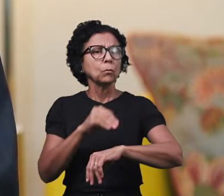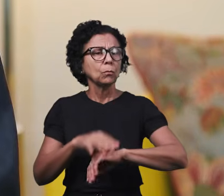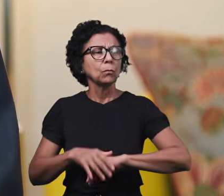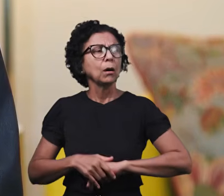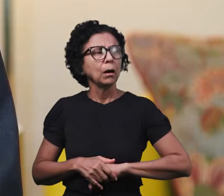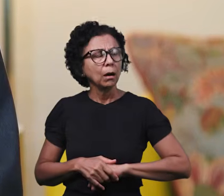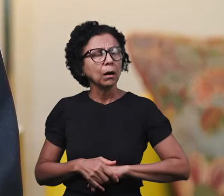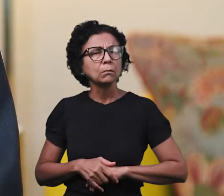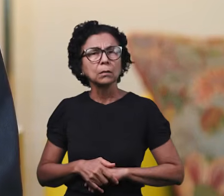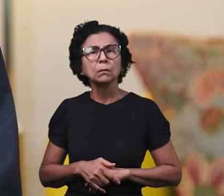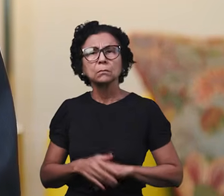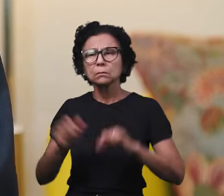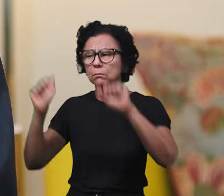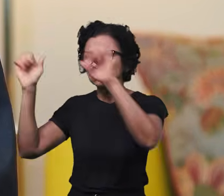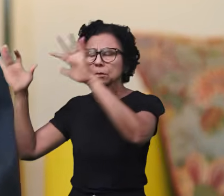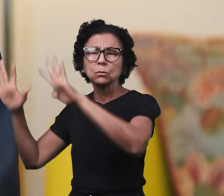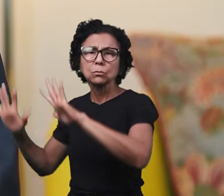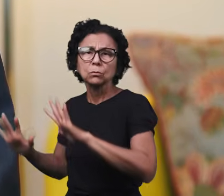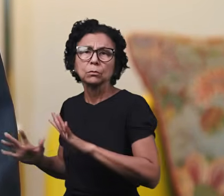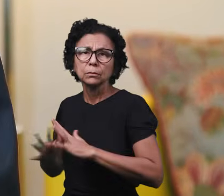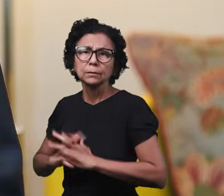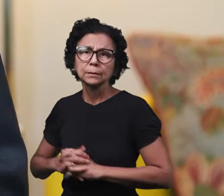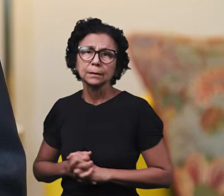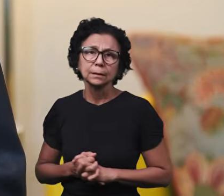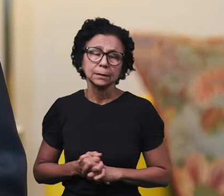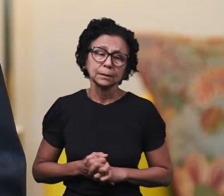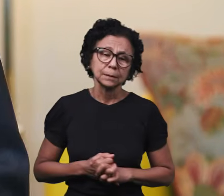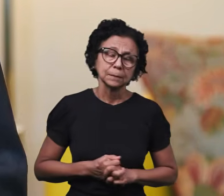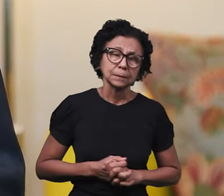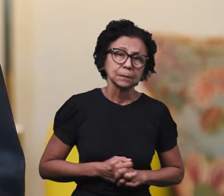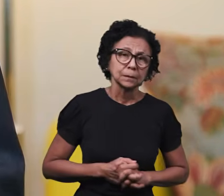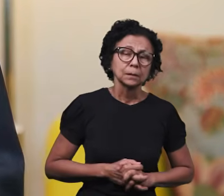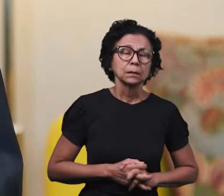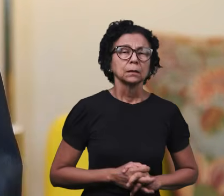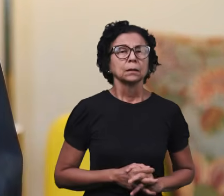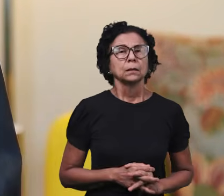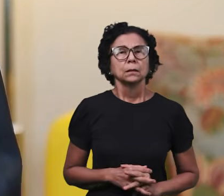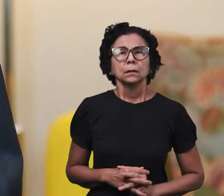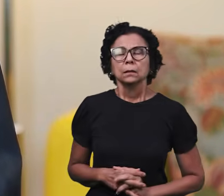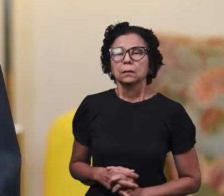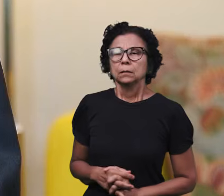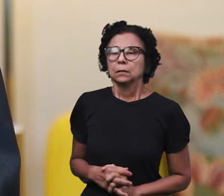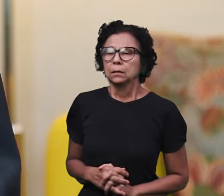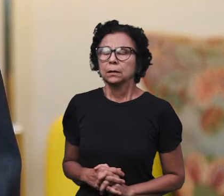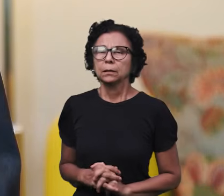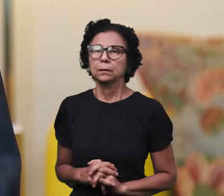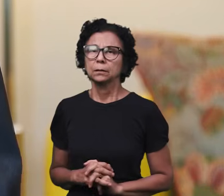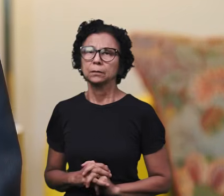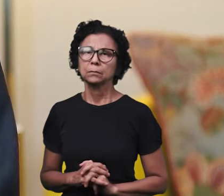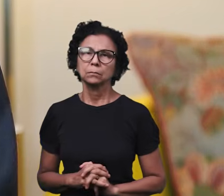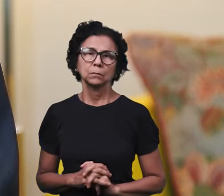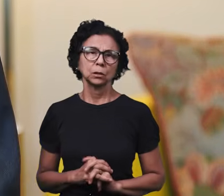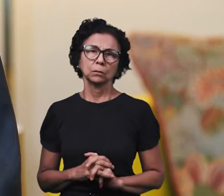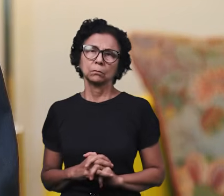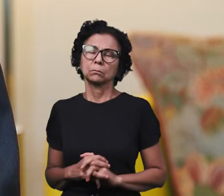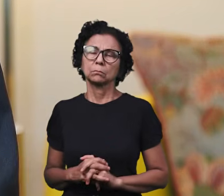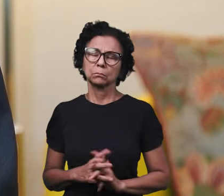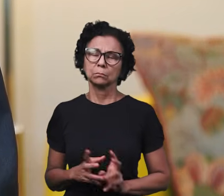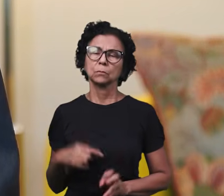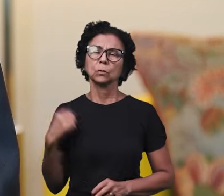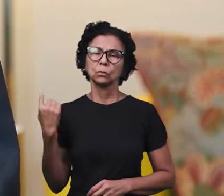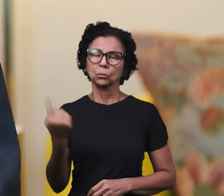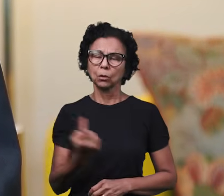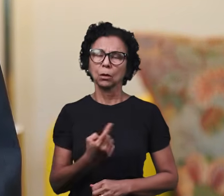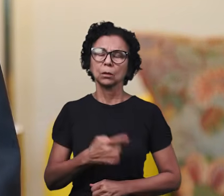lá, daquilo que foi morto. Da mesma forma, né? A nossa voz, ou seja, a nossa humanidade é nossa, é o nosso pecado, a nossa situação, as